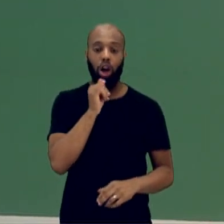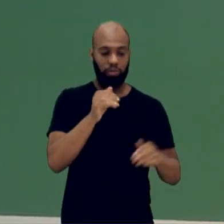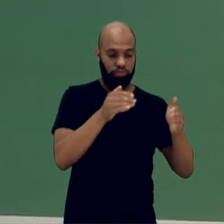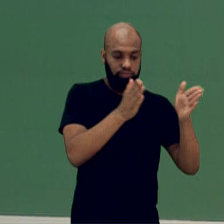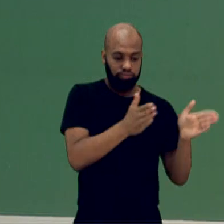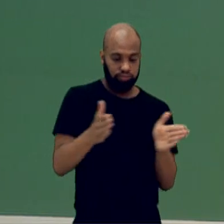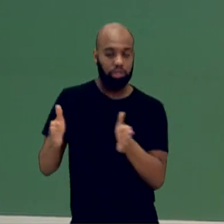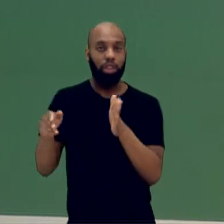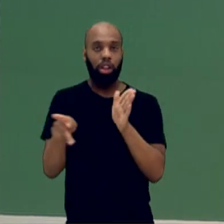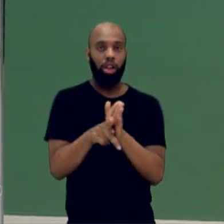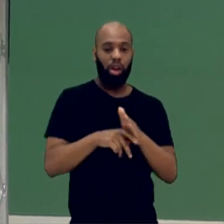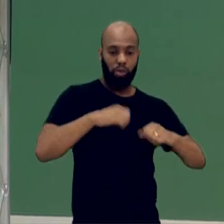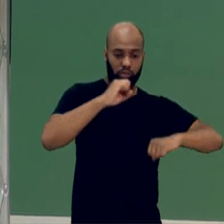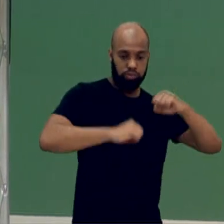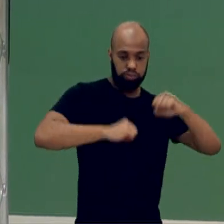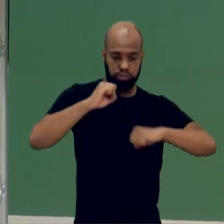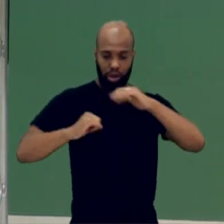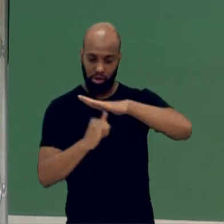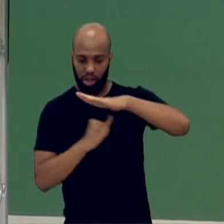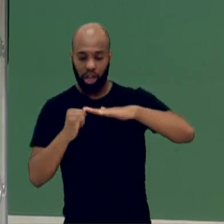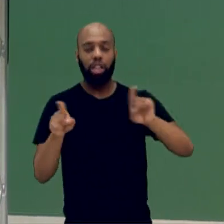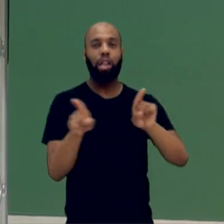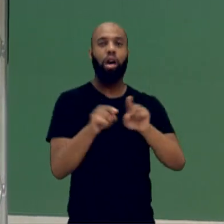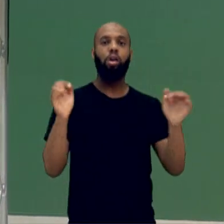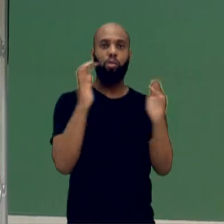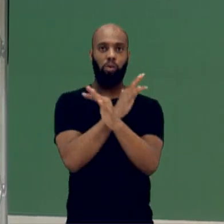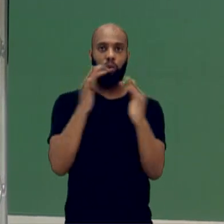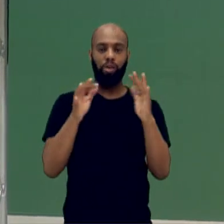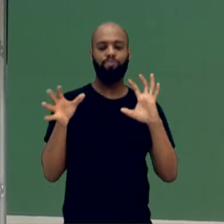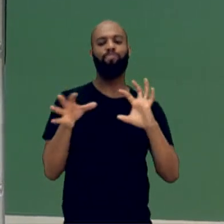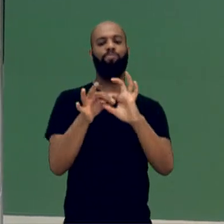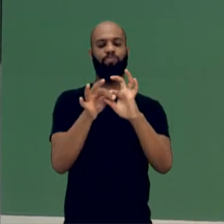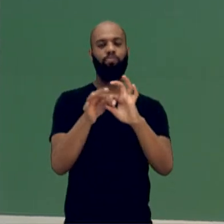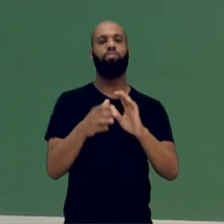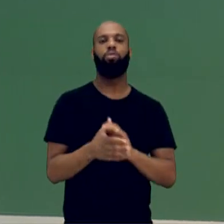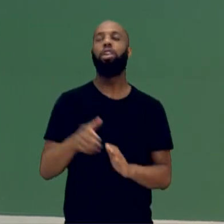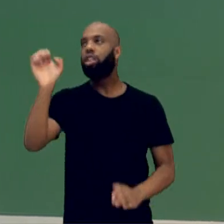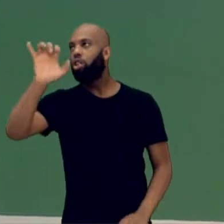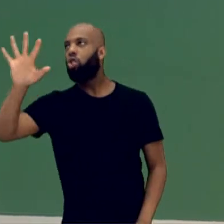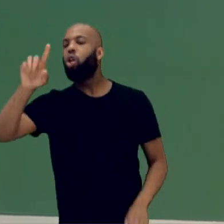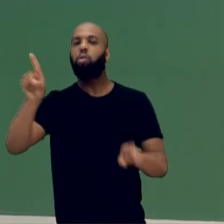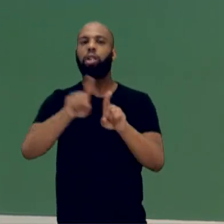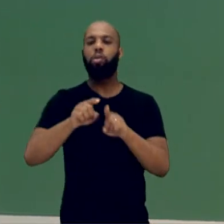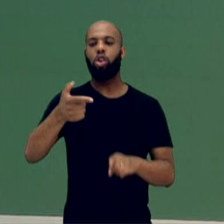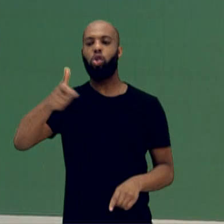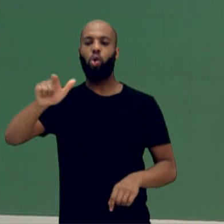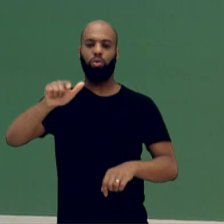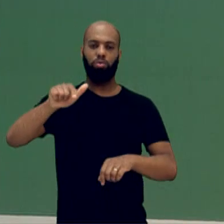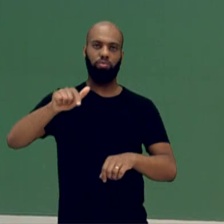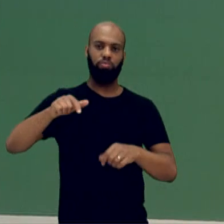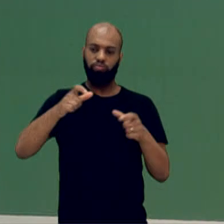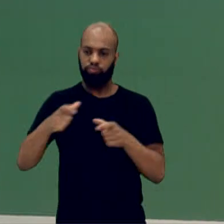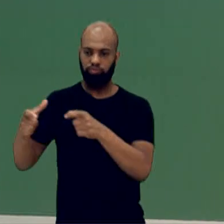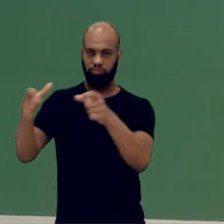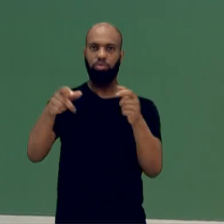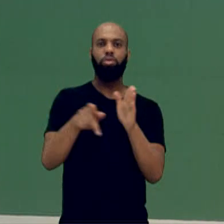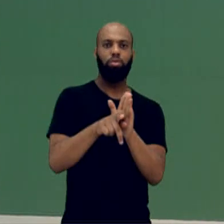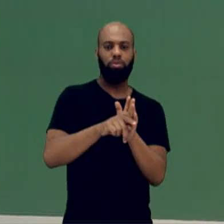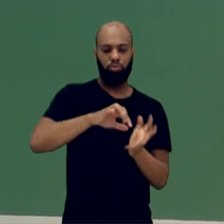de industrialização e a urbanização no continente europeu e em outras partes do mundo também funciona dessa forma.